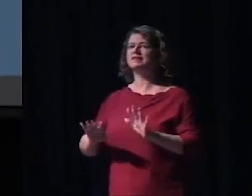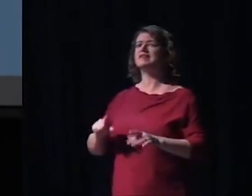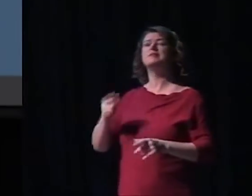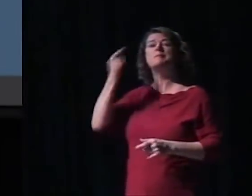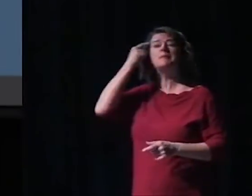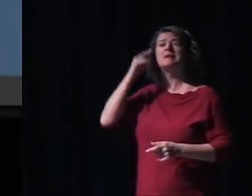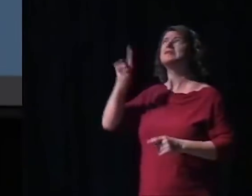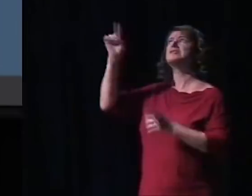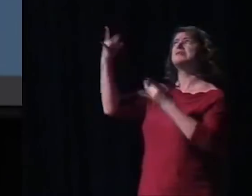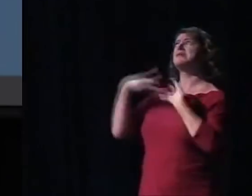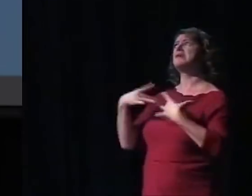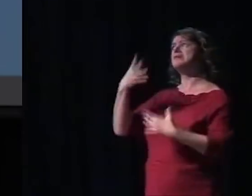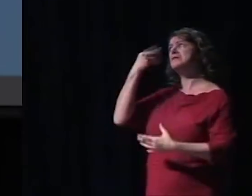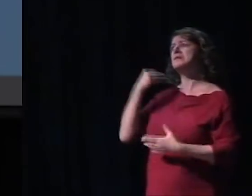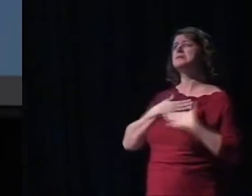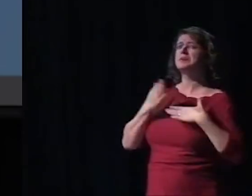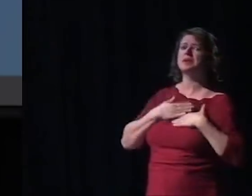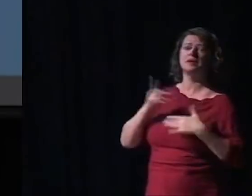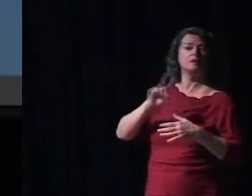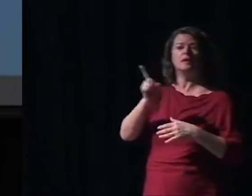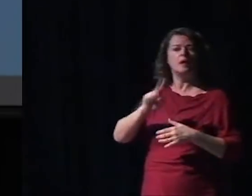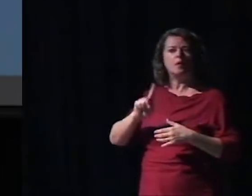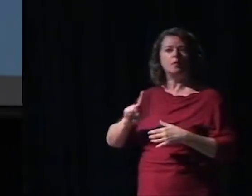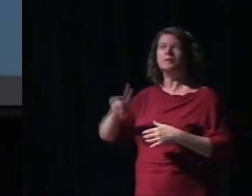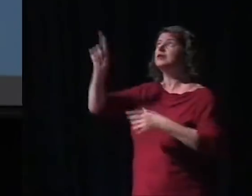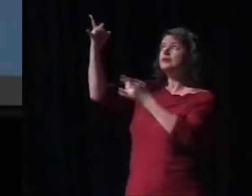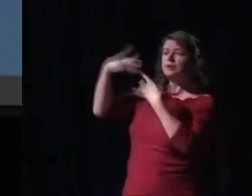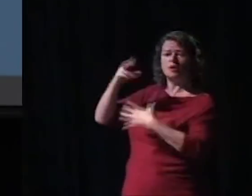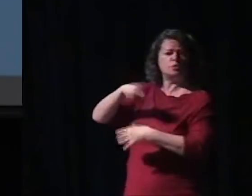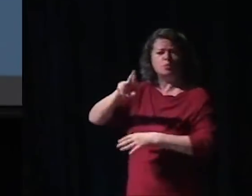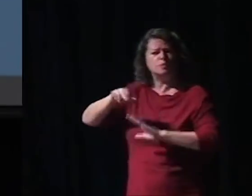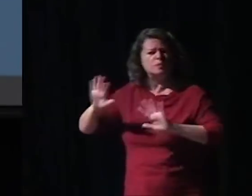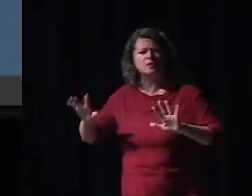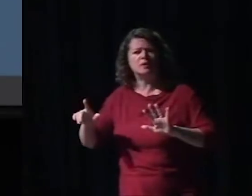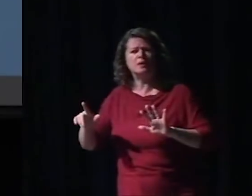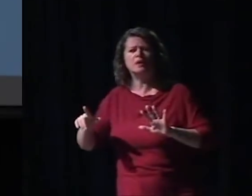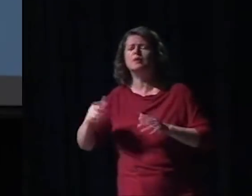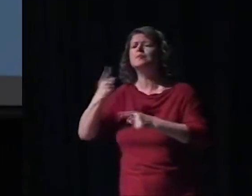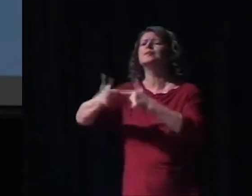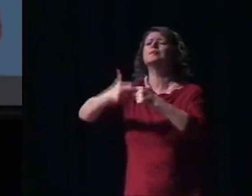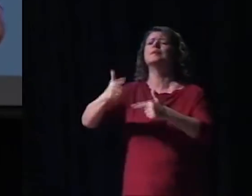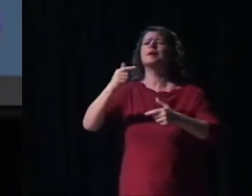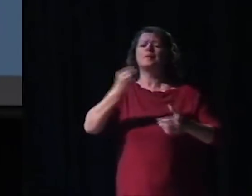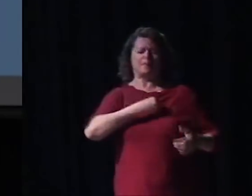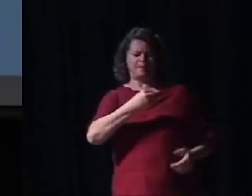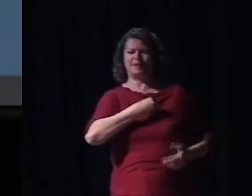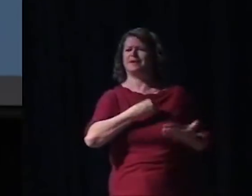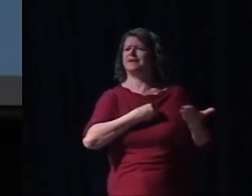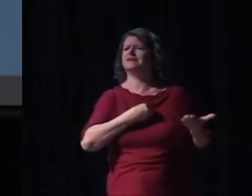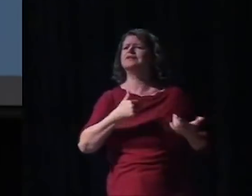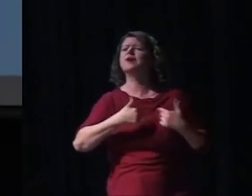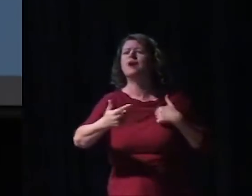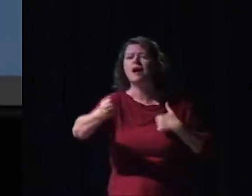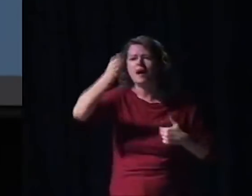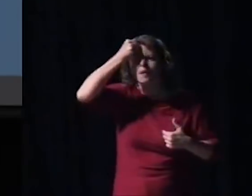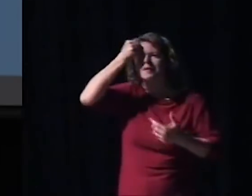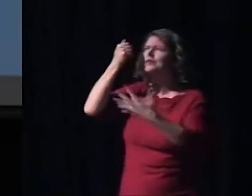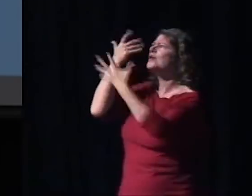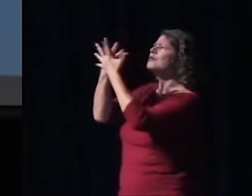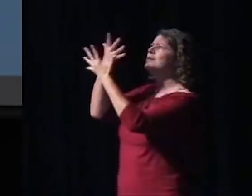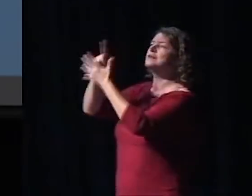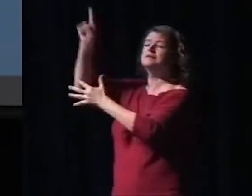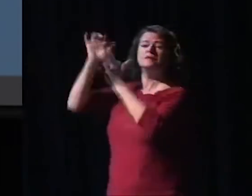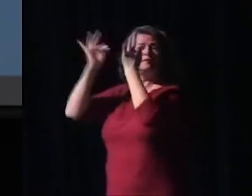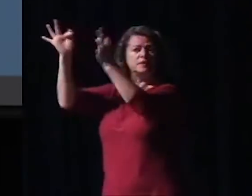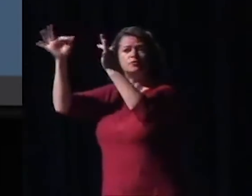pecado. Se você se arrepende, se você confessa, o nosso Deus, ele é fiel e justo para nos perdoar.